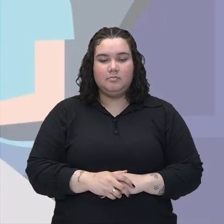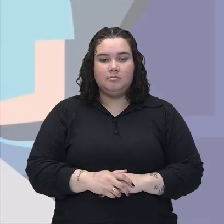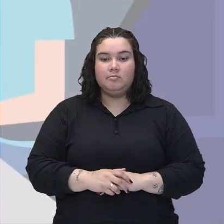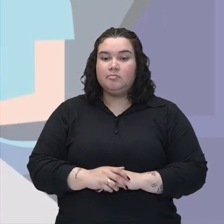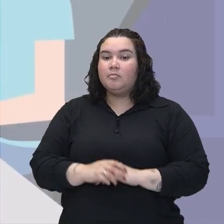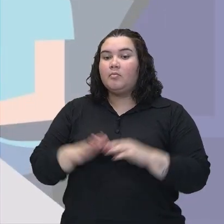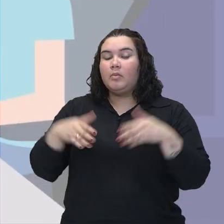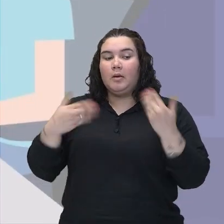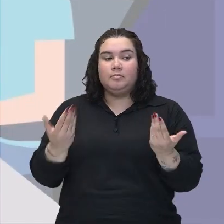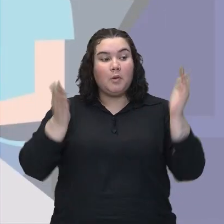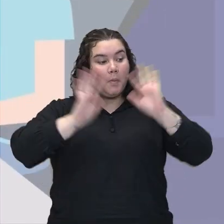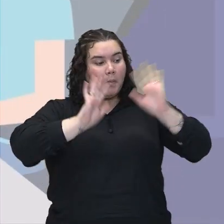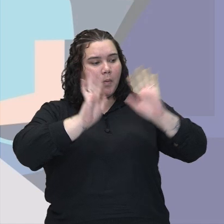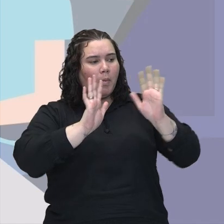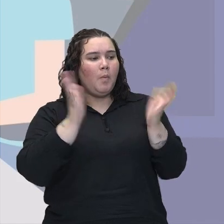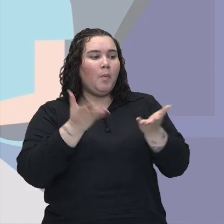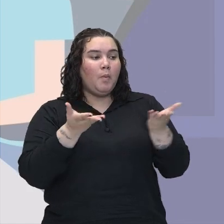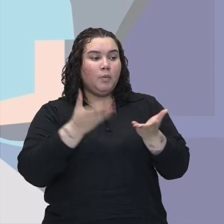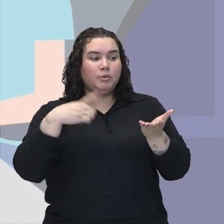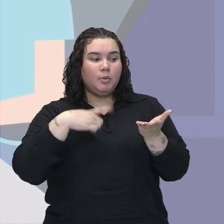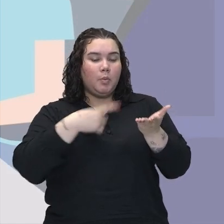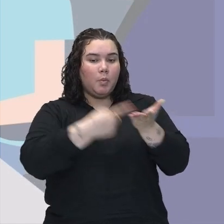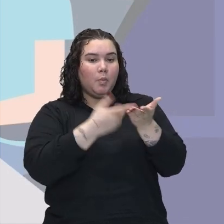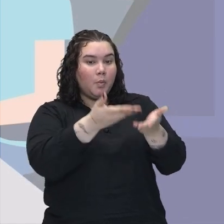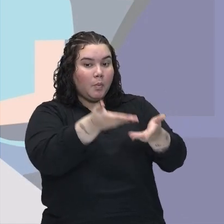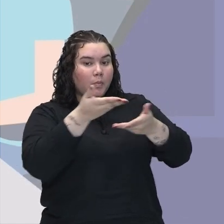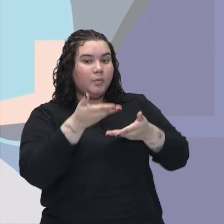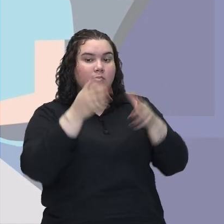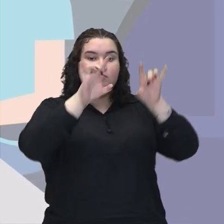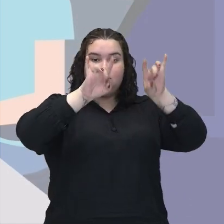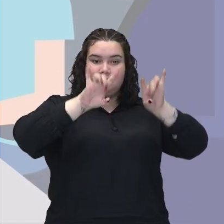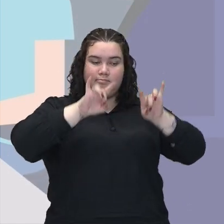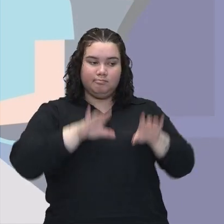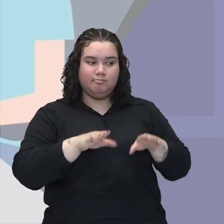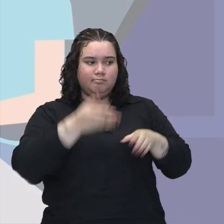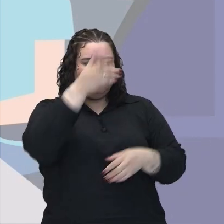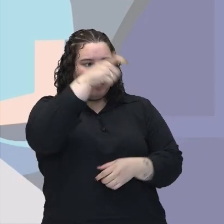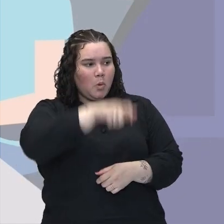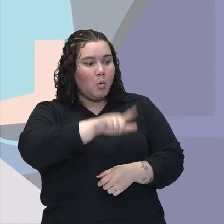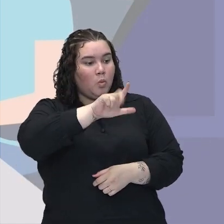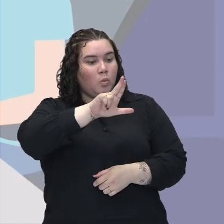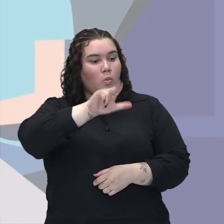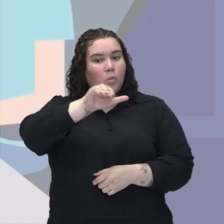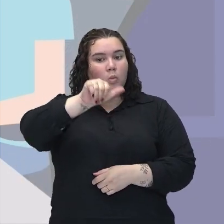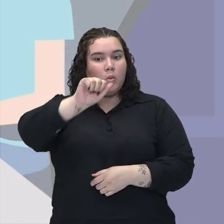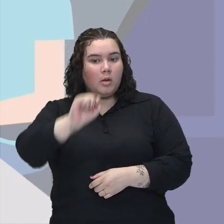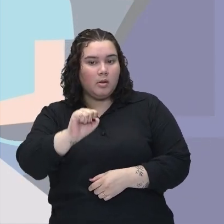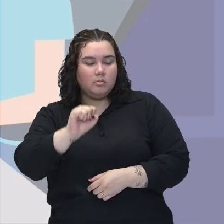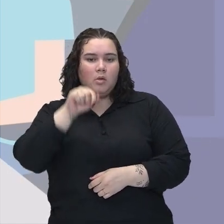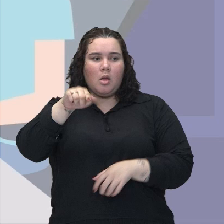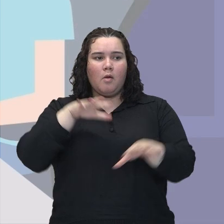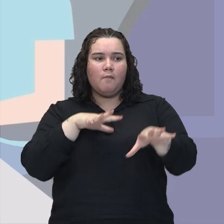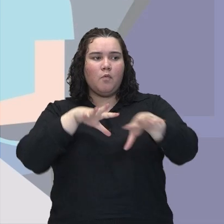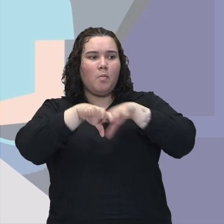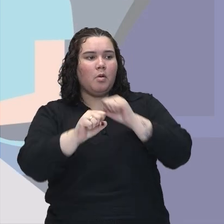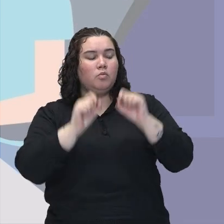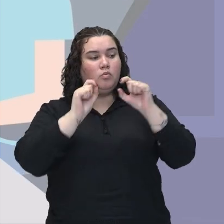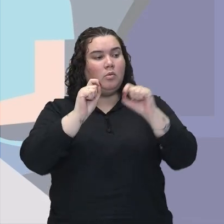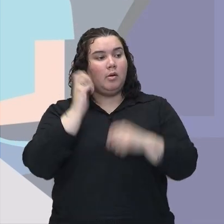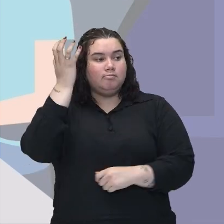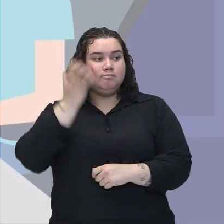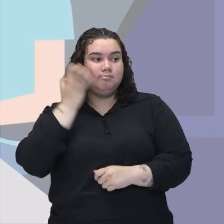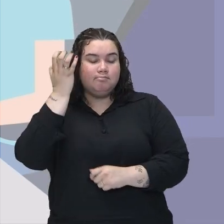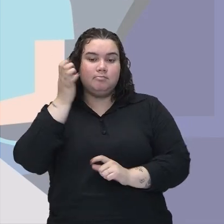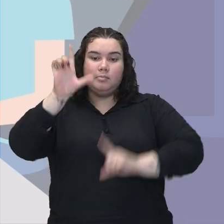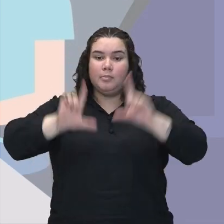Olá, hoje estou com um convidado muito especial, o Lucas Meirelles, formado em rádio, TV e jornalismo.